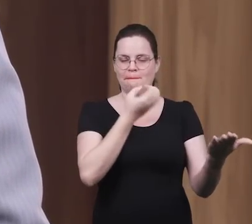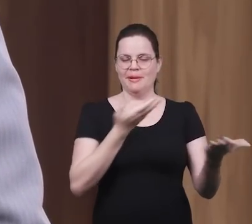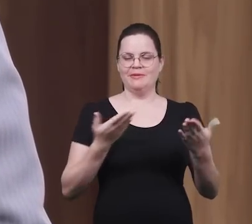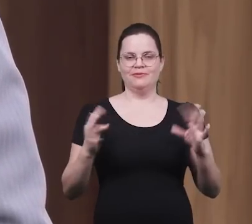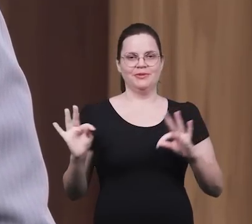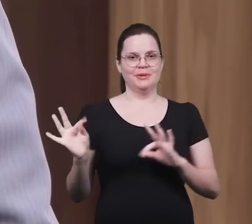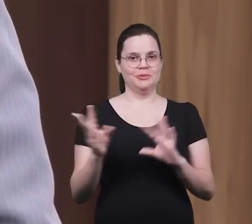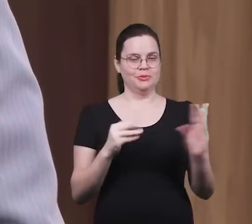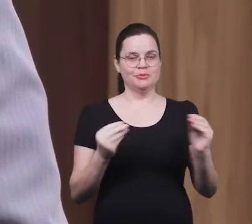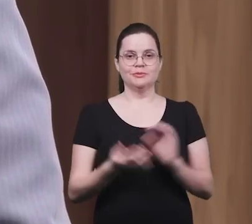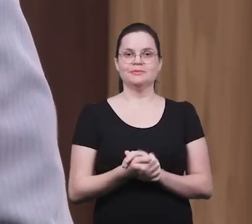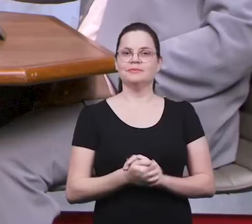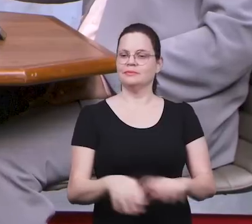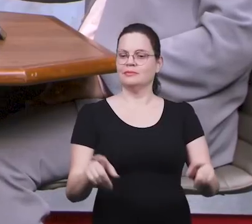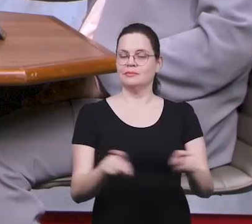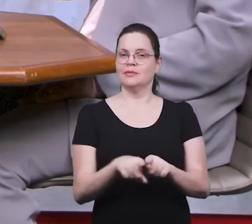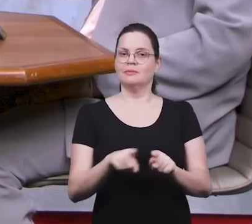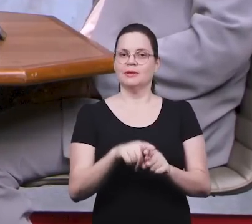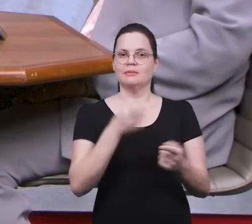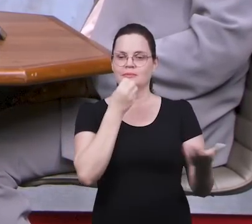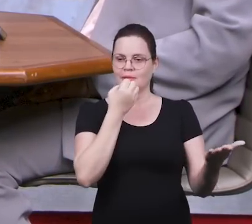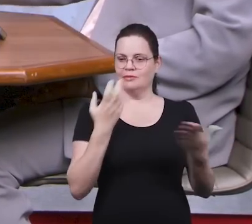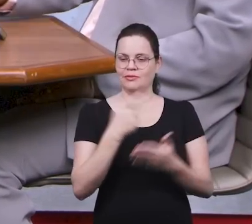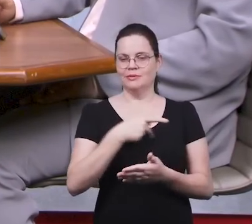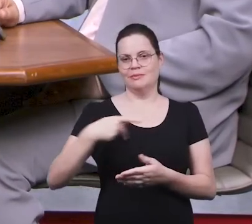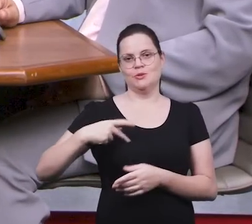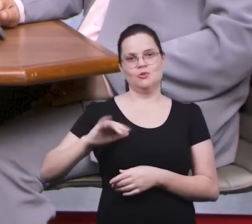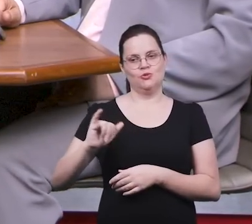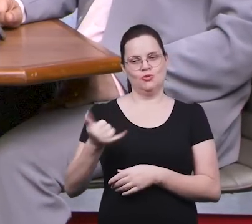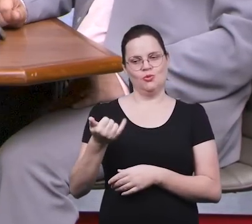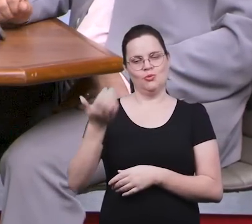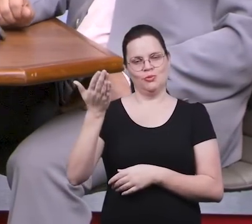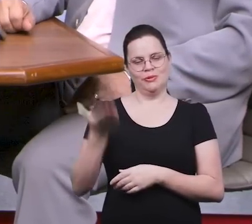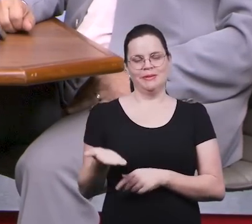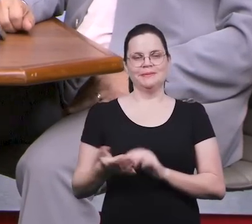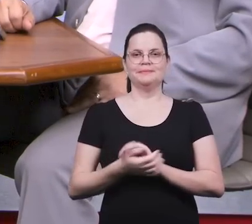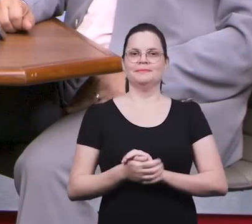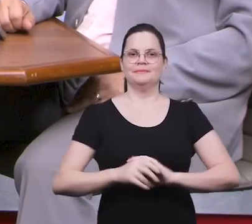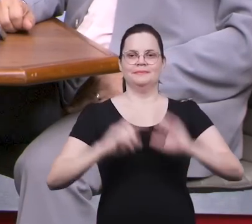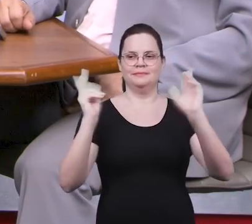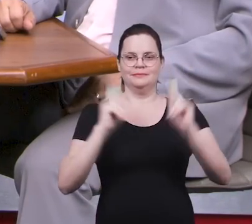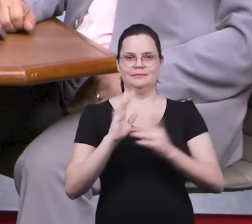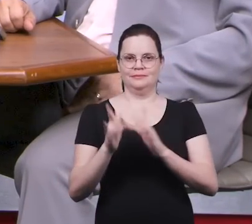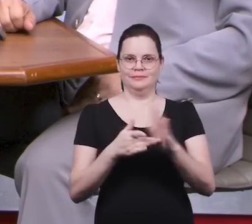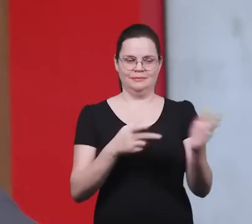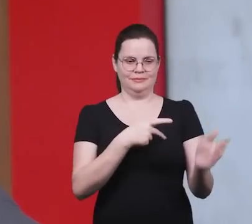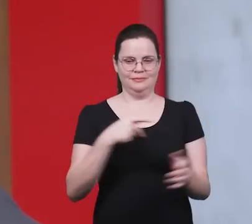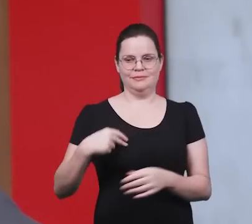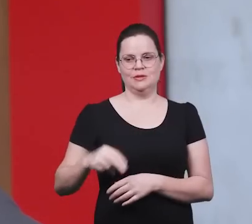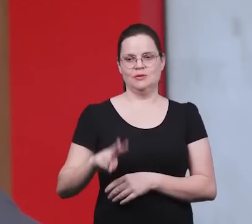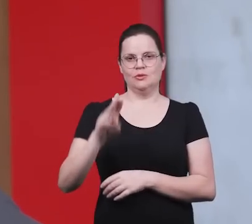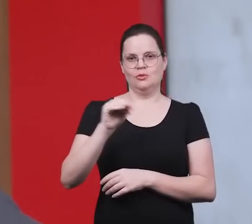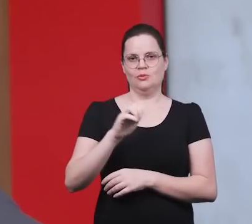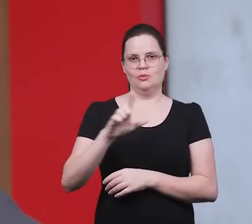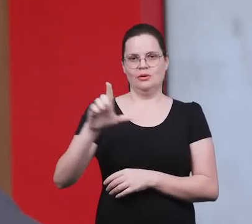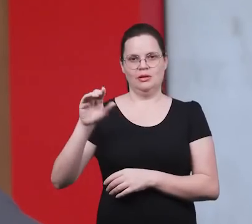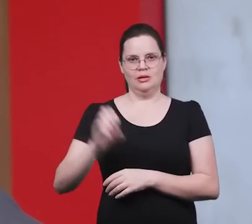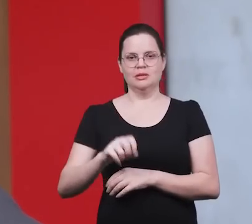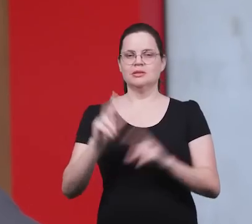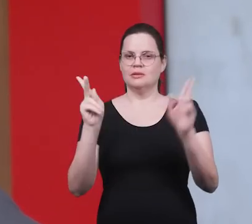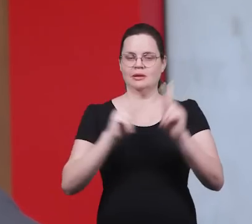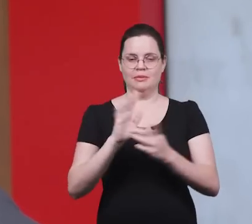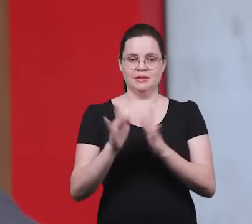muito bem-vindos e seja bem-vindo também, Pastor João Carlos Braga. Paz do Senhor, Pastor Wallace. Paz do Senhor, você